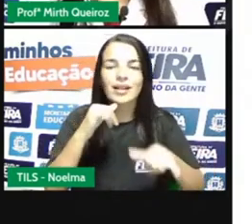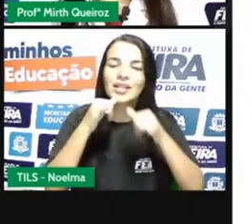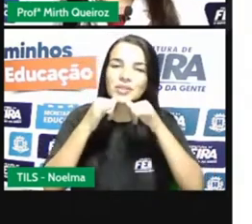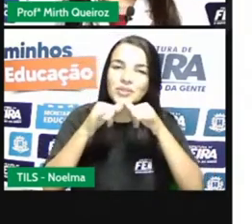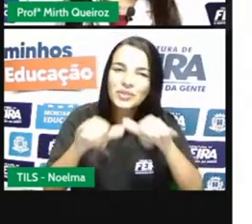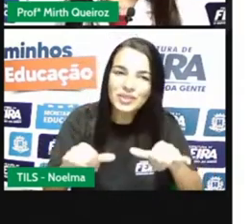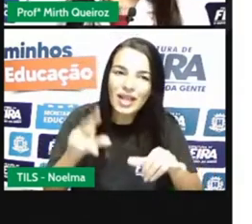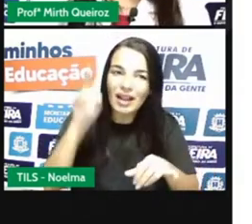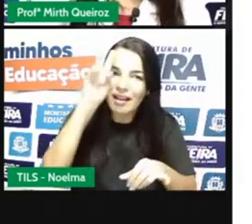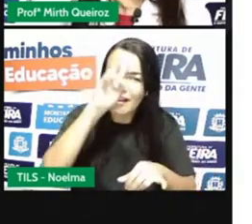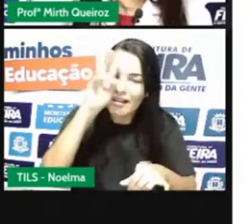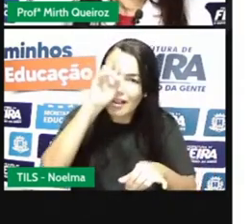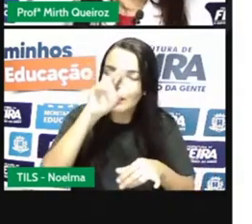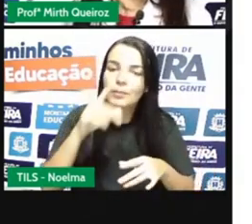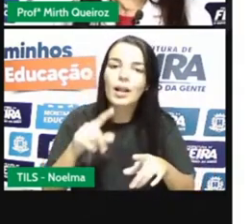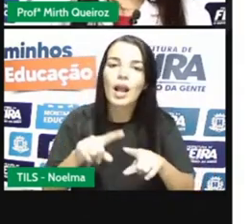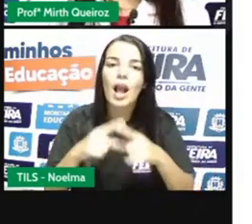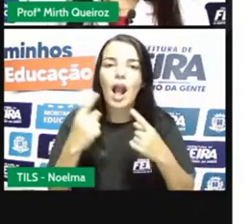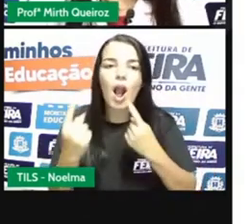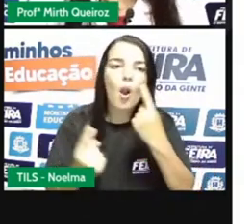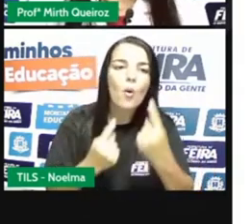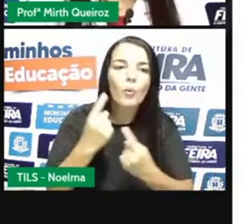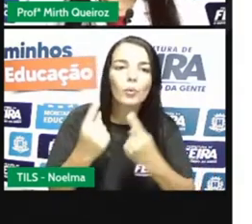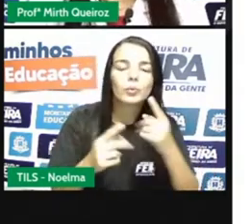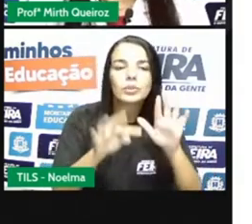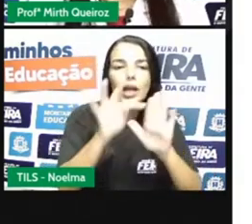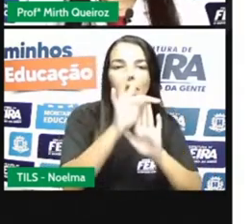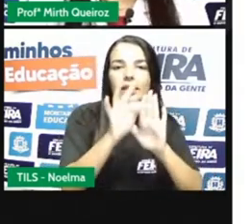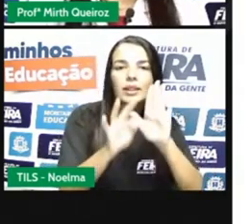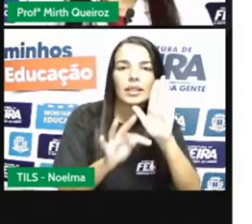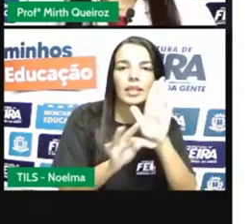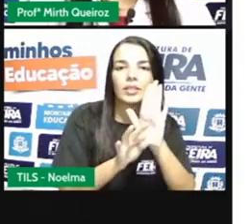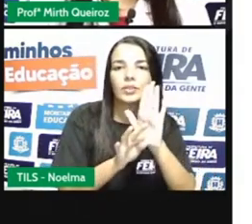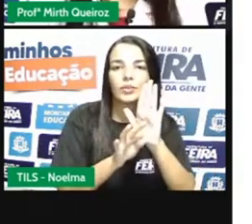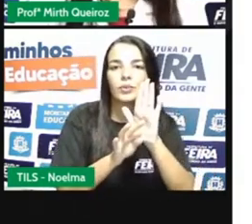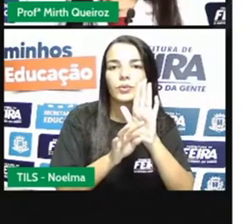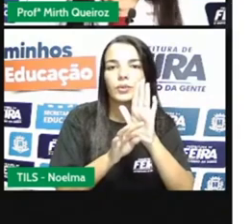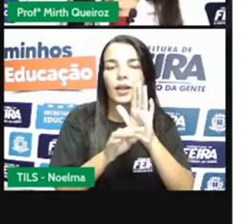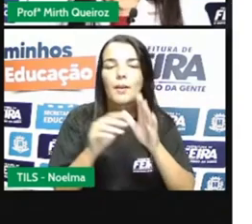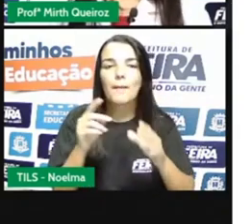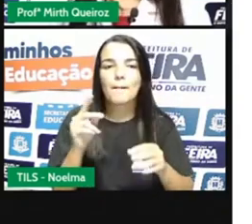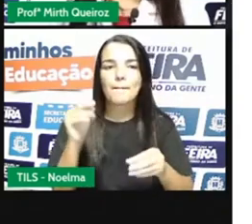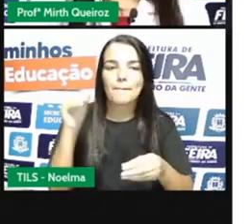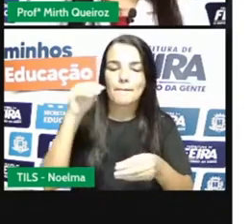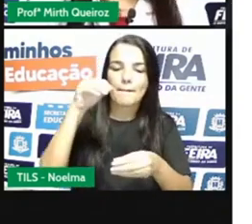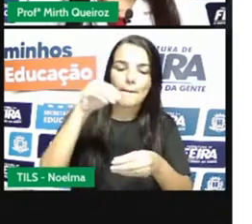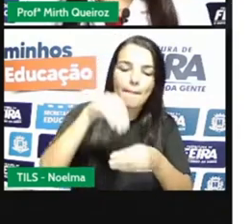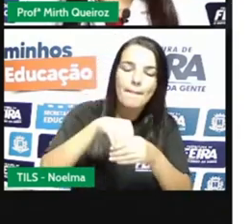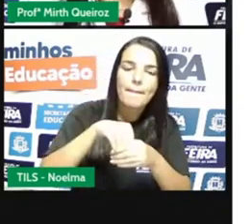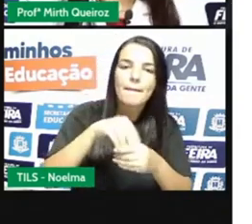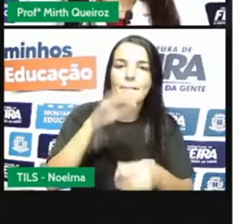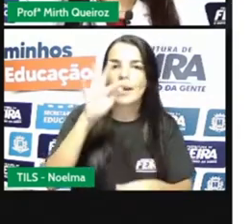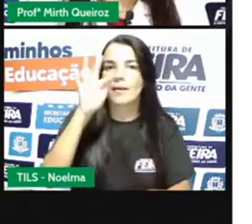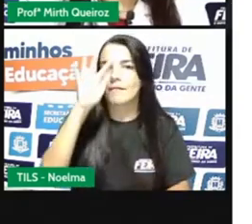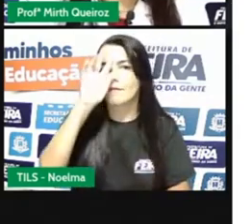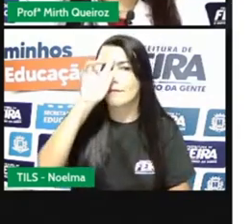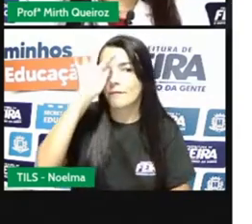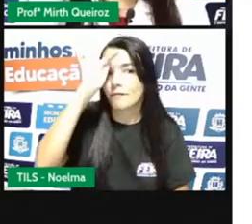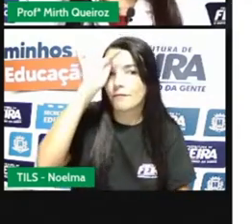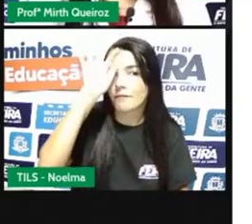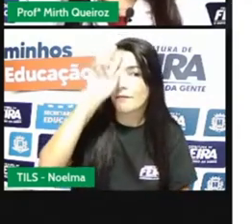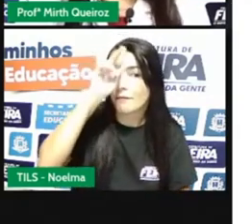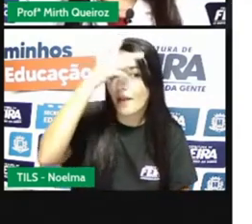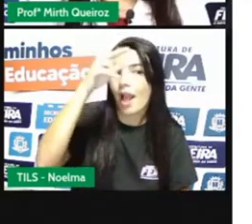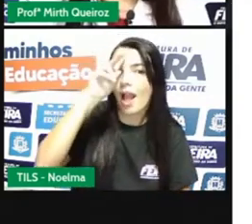né? Alguns para entreter, quando vocês leem uma fábula, um conto, uma história em quadrinhos,